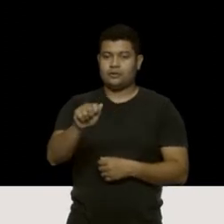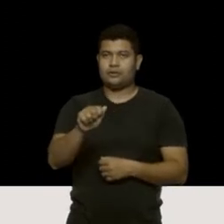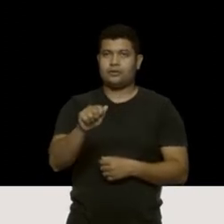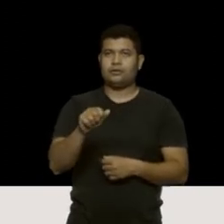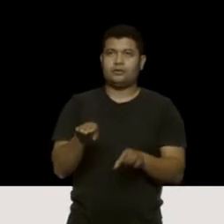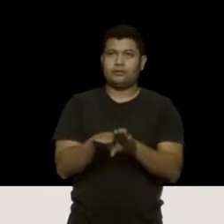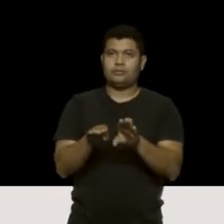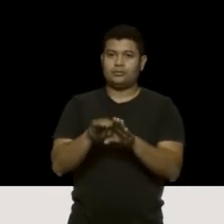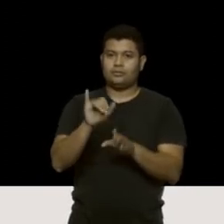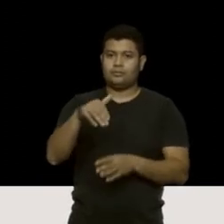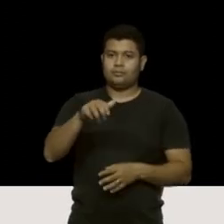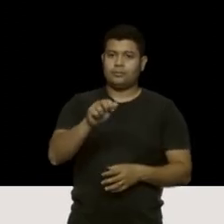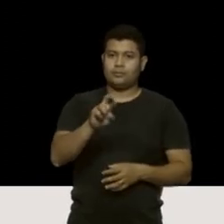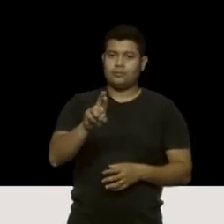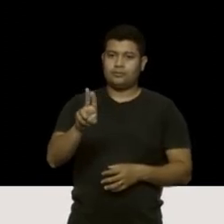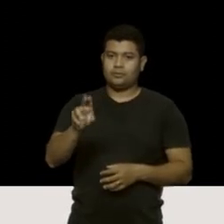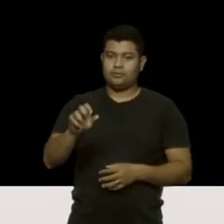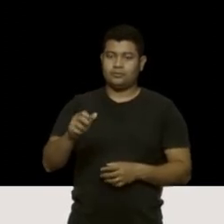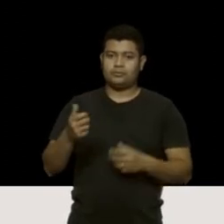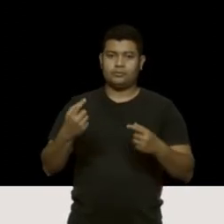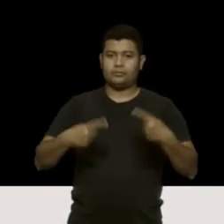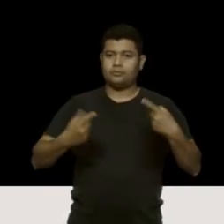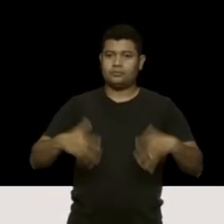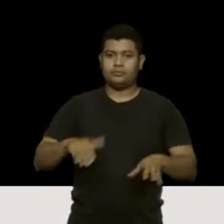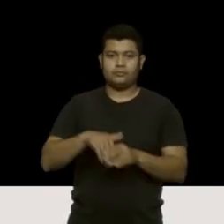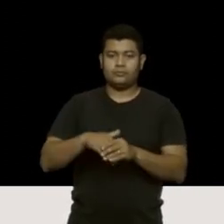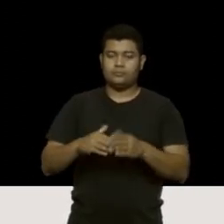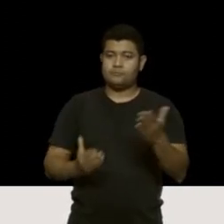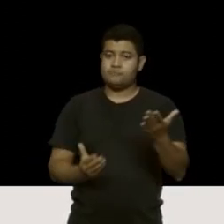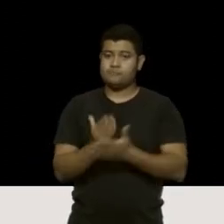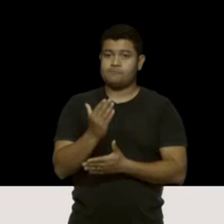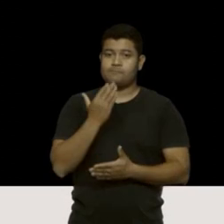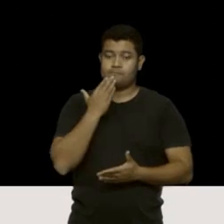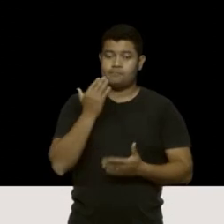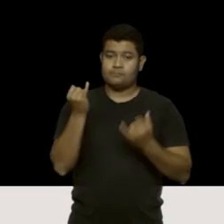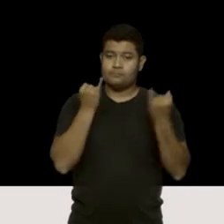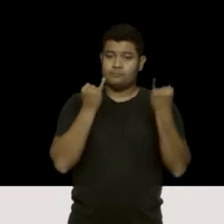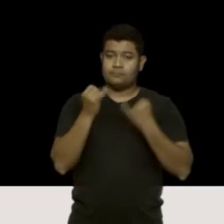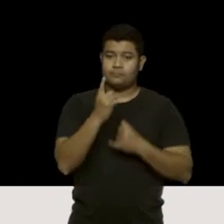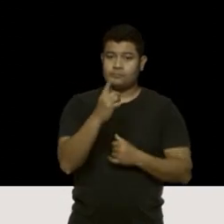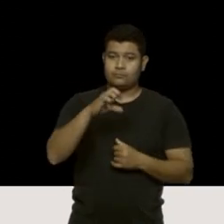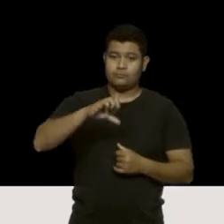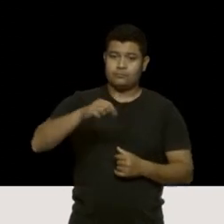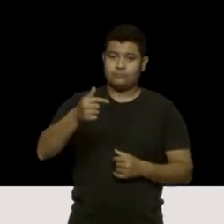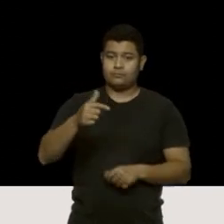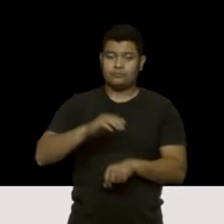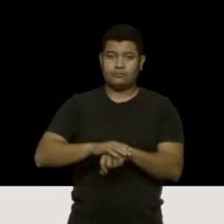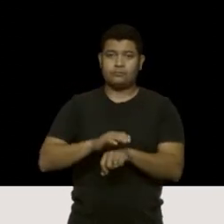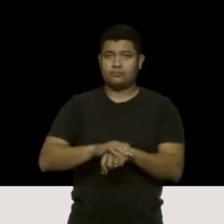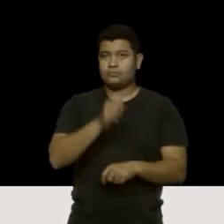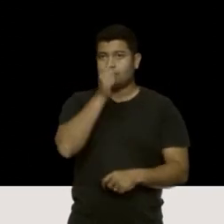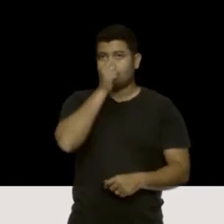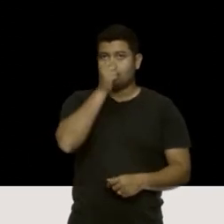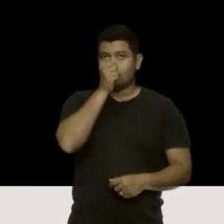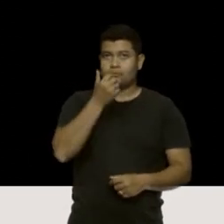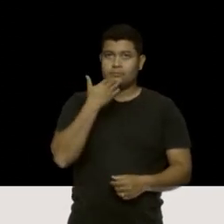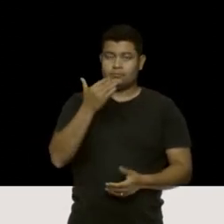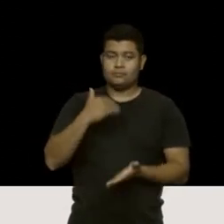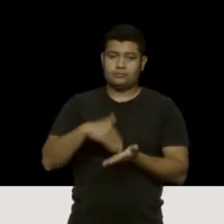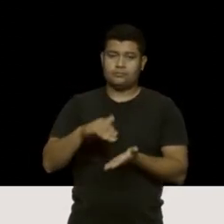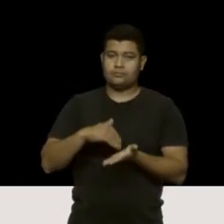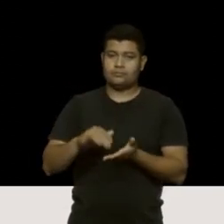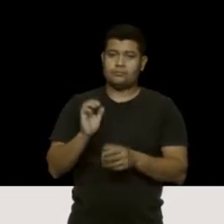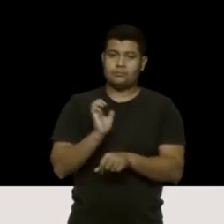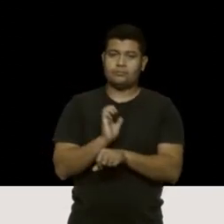votação, aprovado. Pedido de informação 97, autor deputado João Amin, solicitando ao